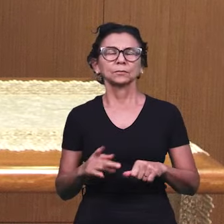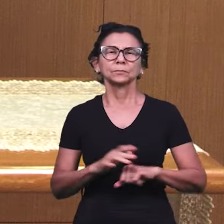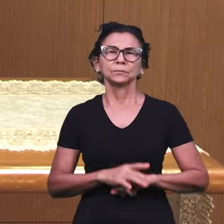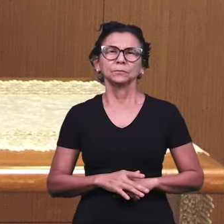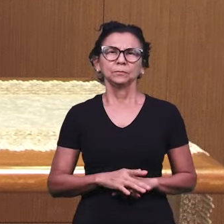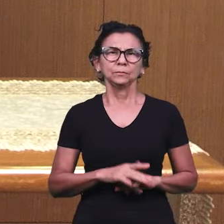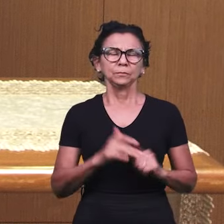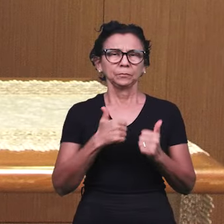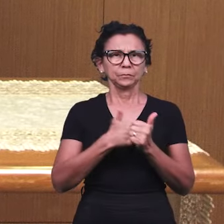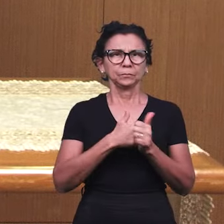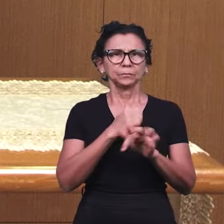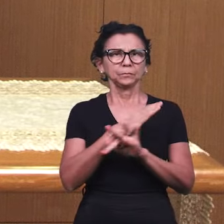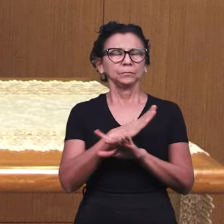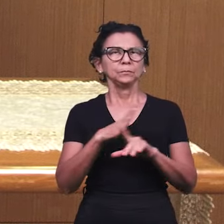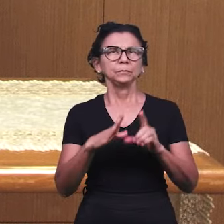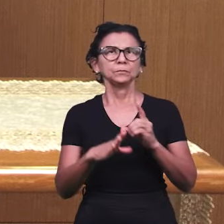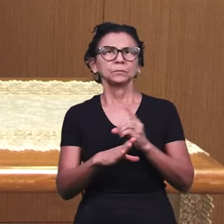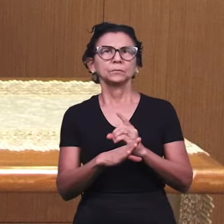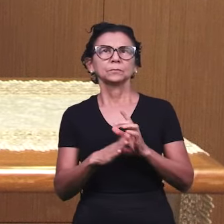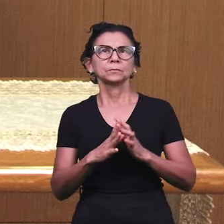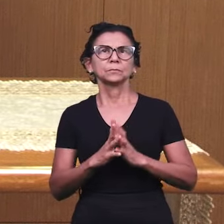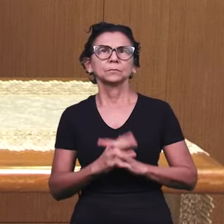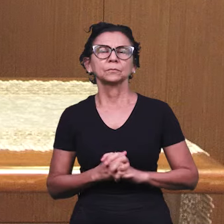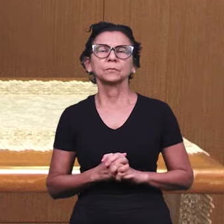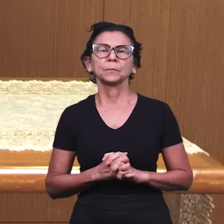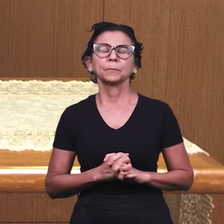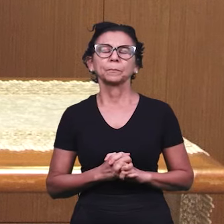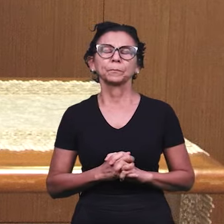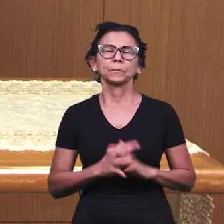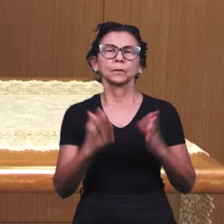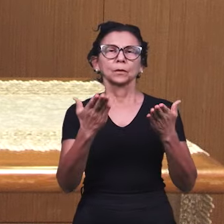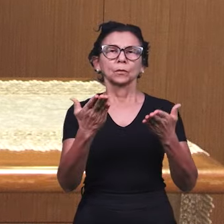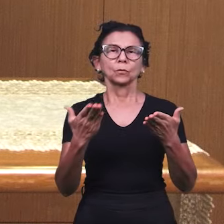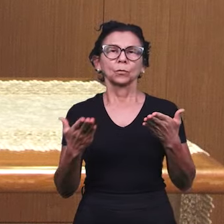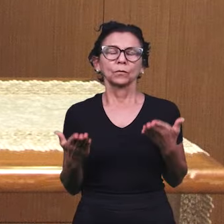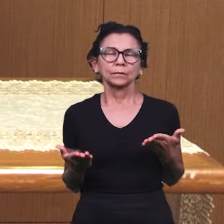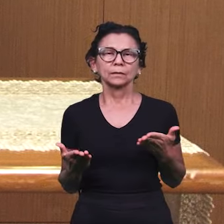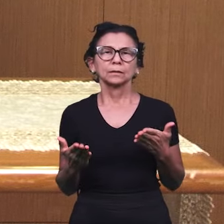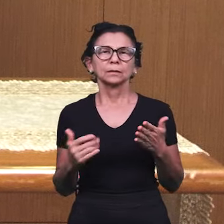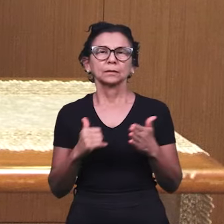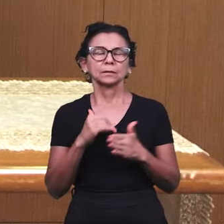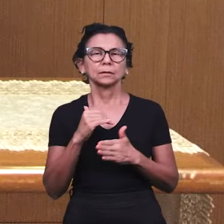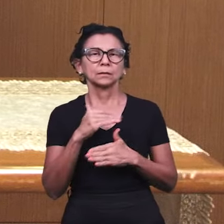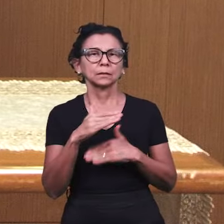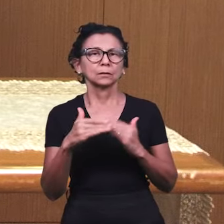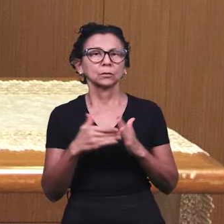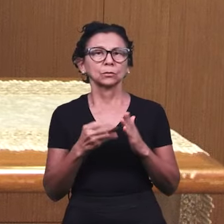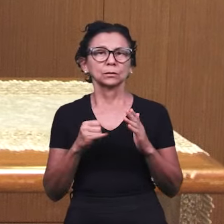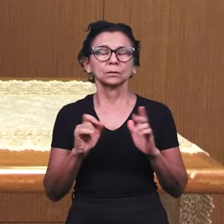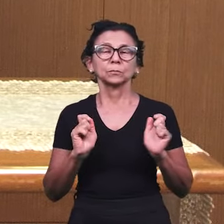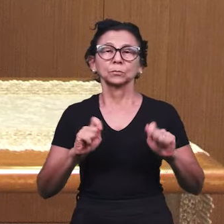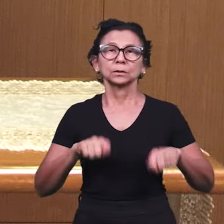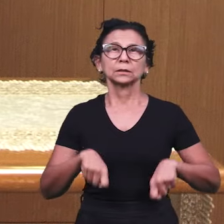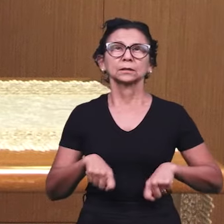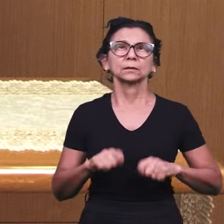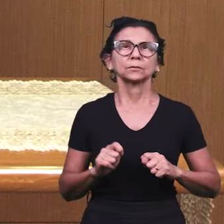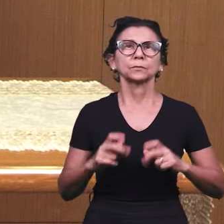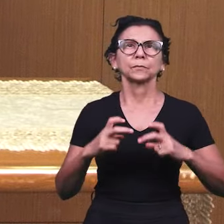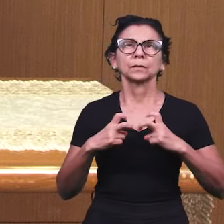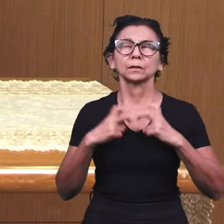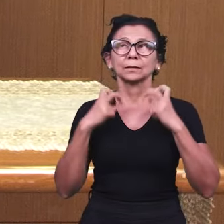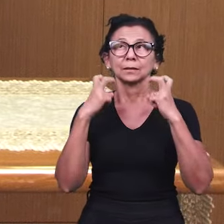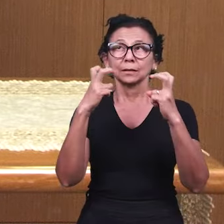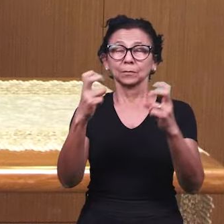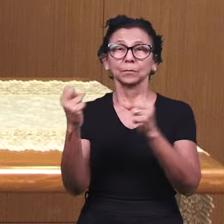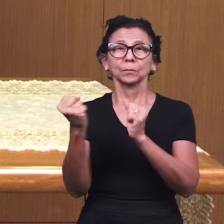nesse culto de adoração ao Senhor. Quero convidar a todos, aqueles que puderem, fechar os olhos, nós vamos